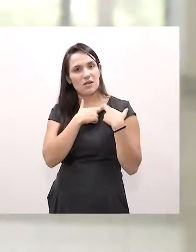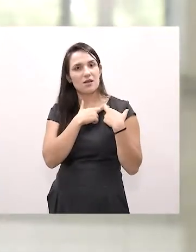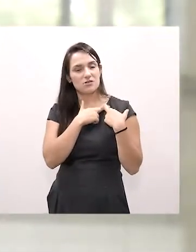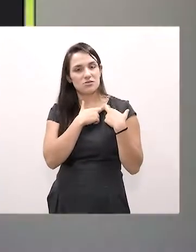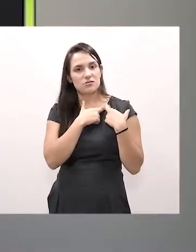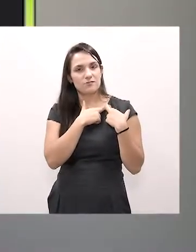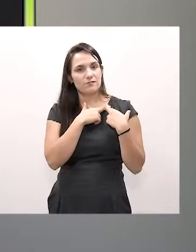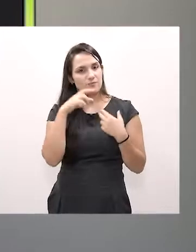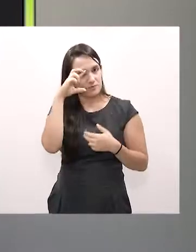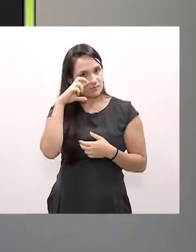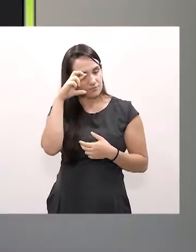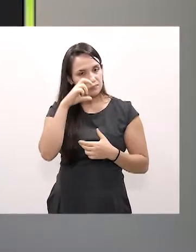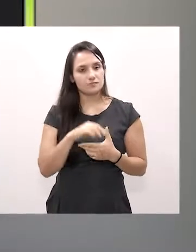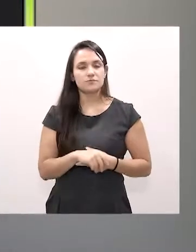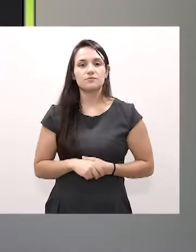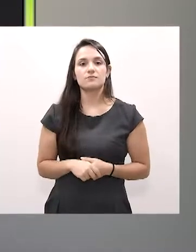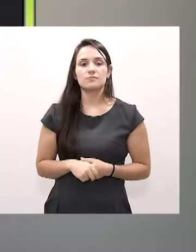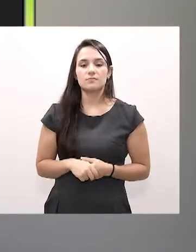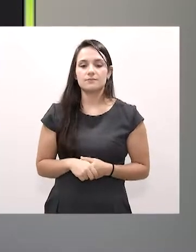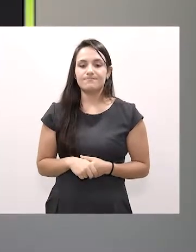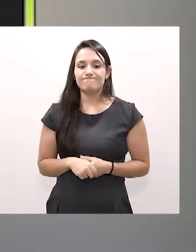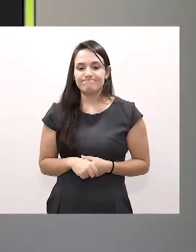Responsabilidade Fiscal. O prefeito Hélio Pelufo